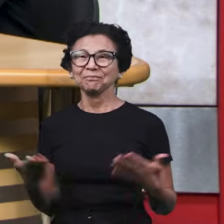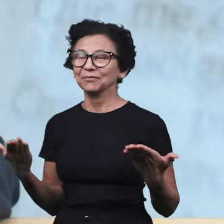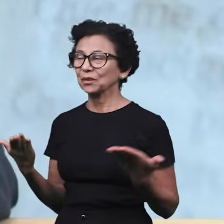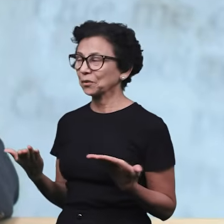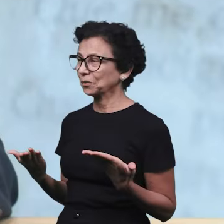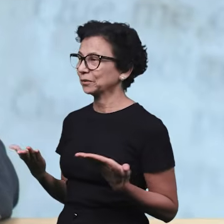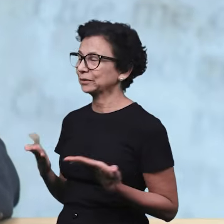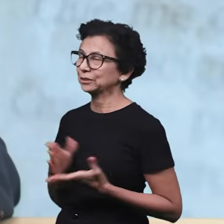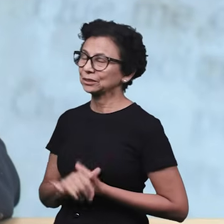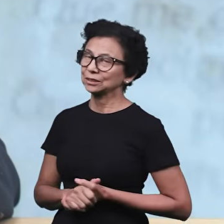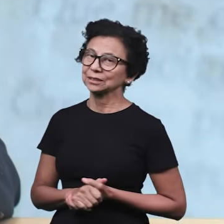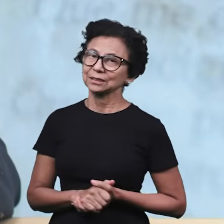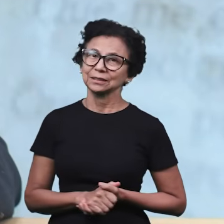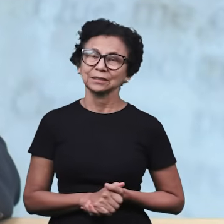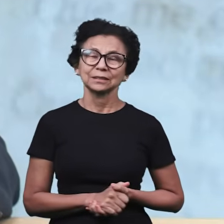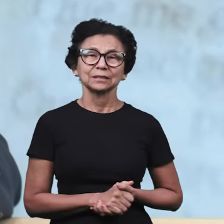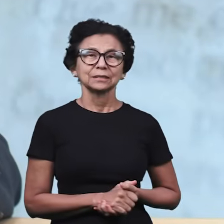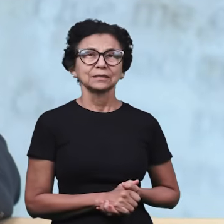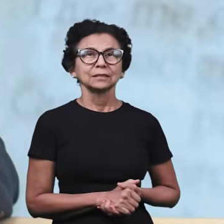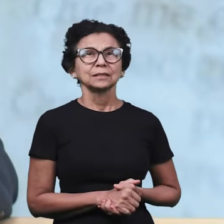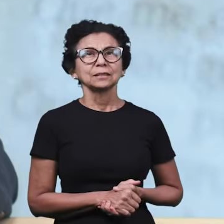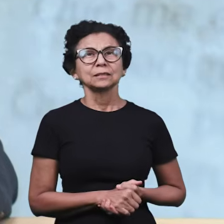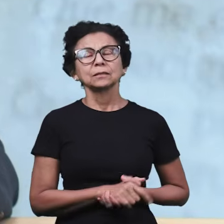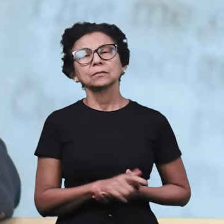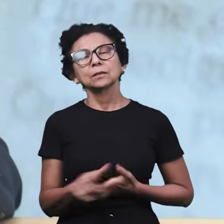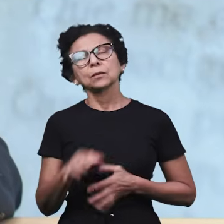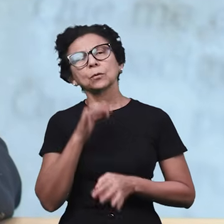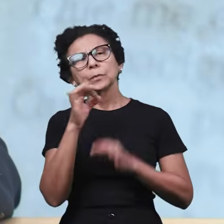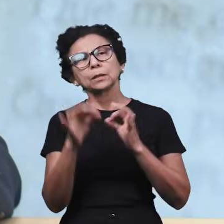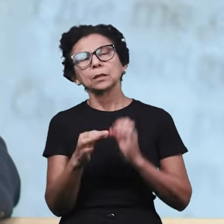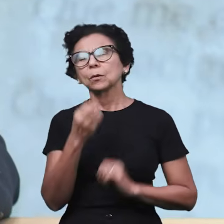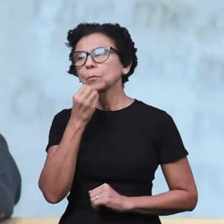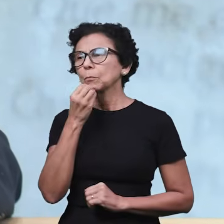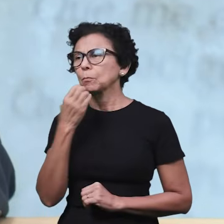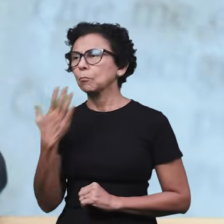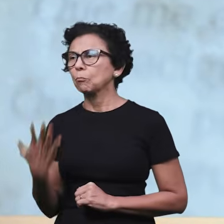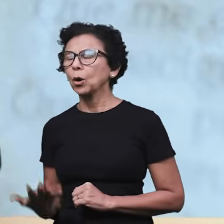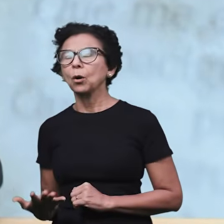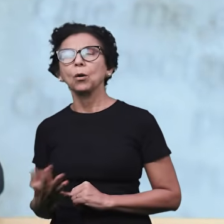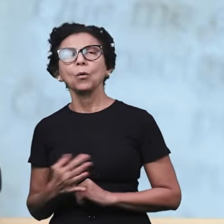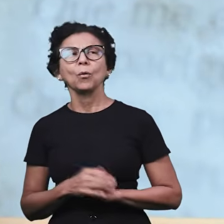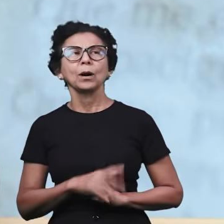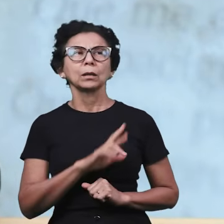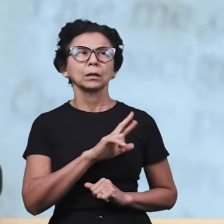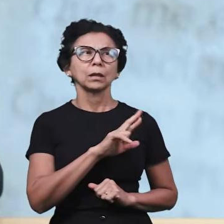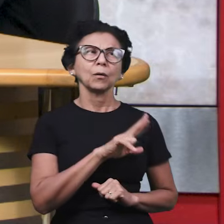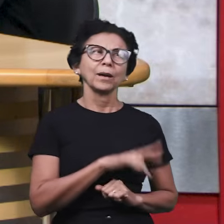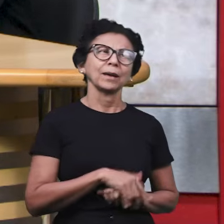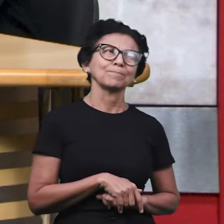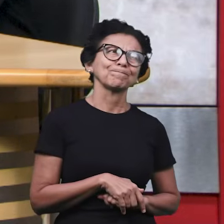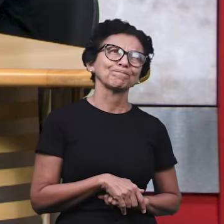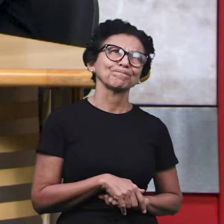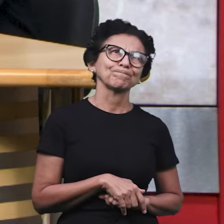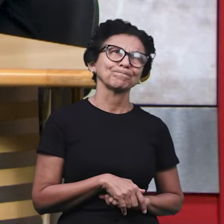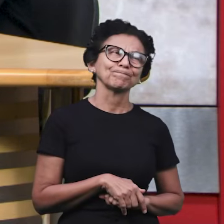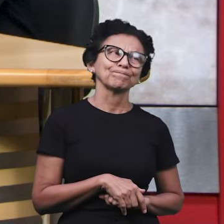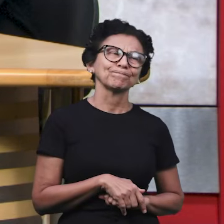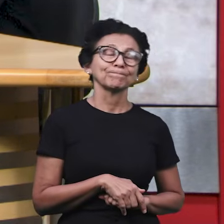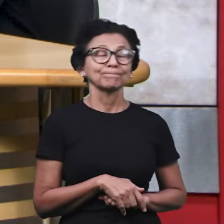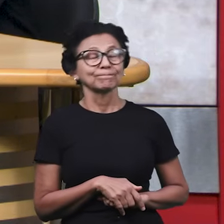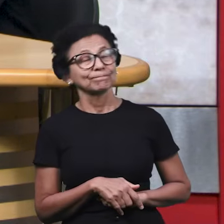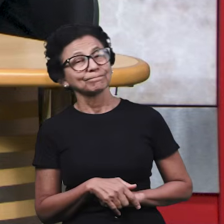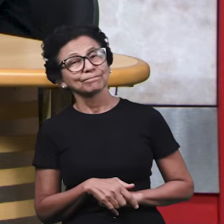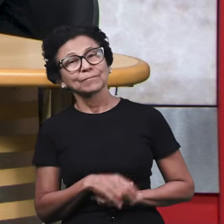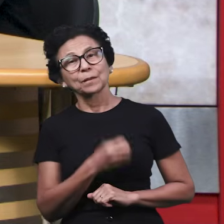saber discernir opiniões, o que é edificante para você e o que não é edificante para você. E como nós